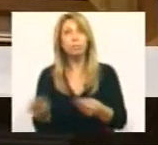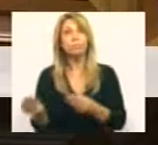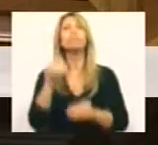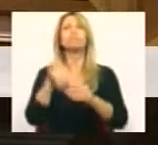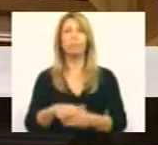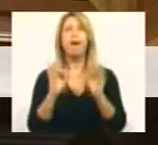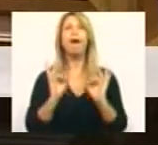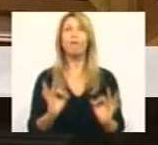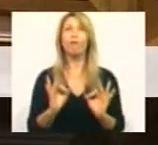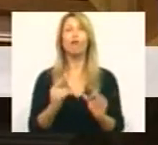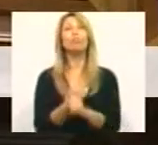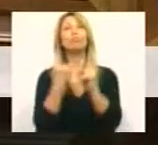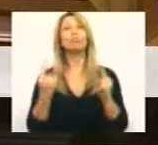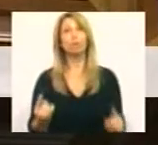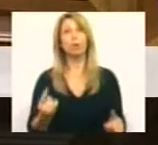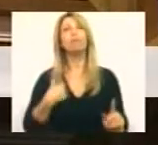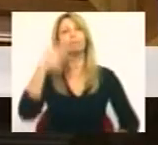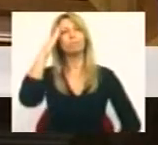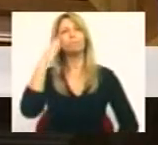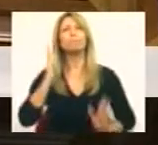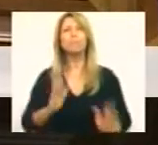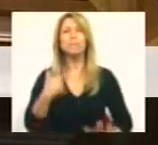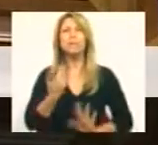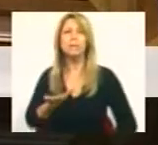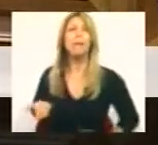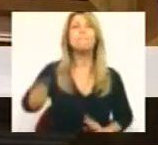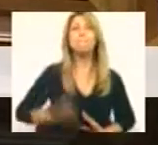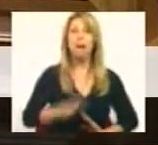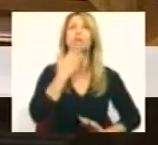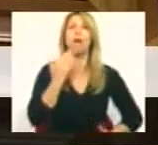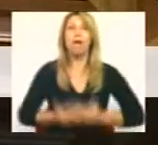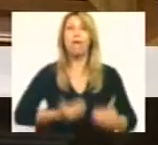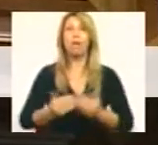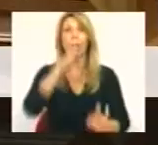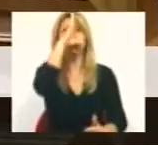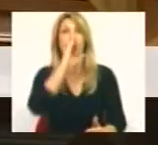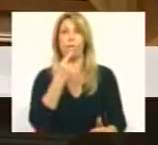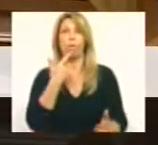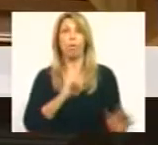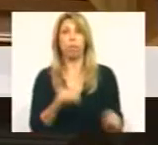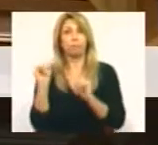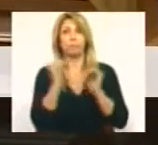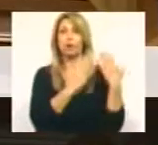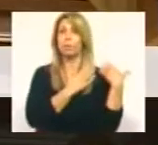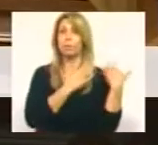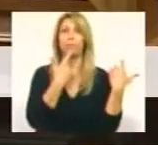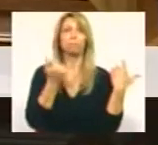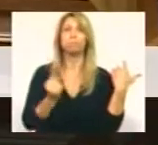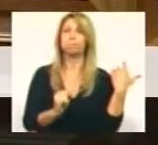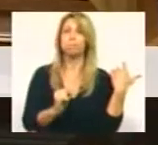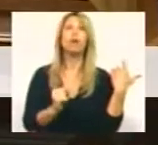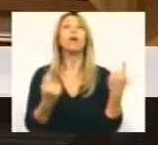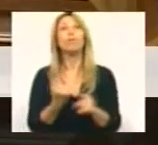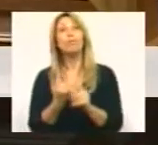julgamos que, de facto, devemos dar passos eficazes e o Governo não se pode, evidentemente, demitir dessa responsabilidade, no